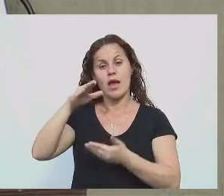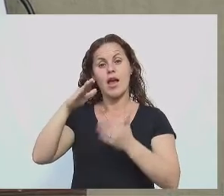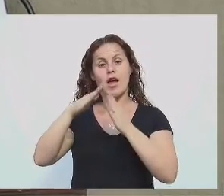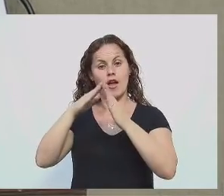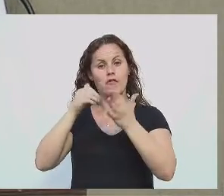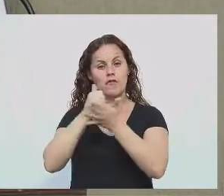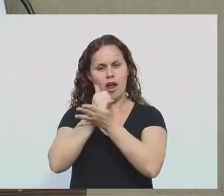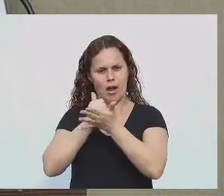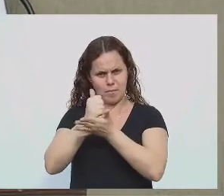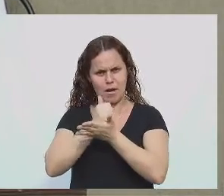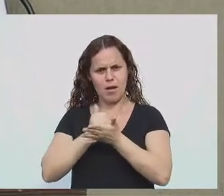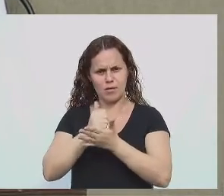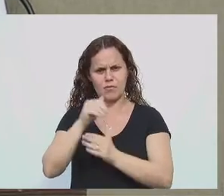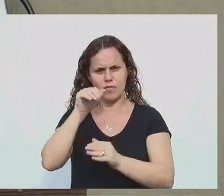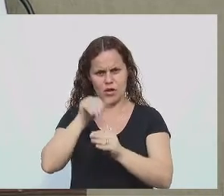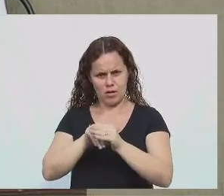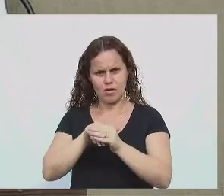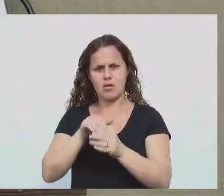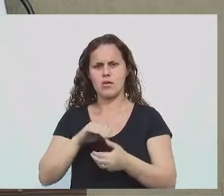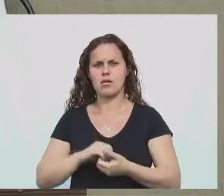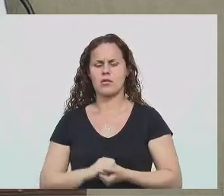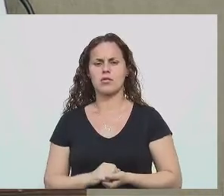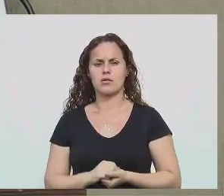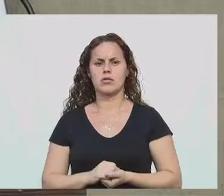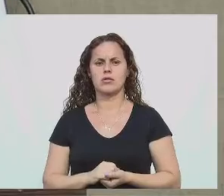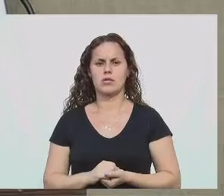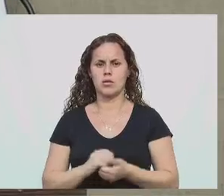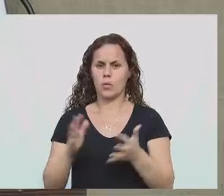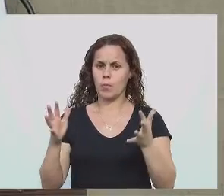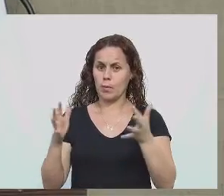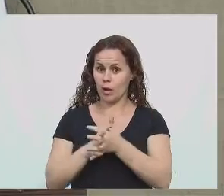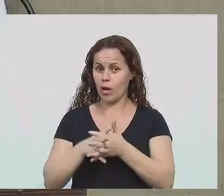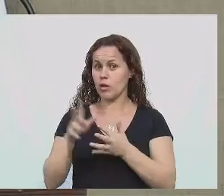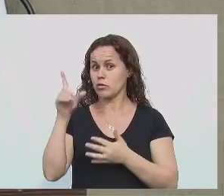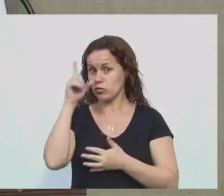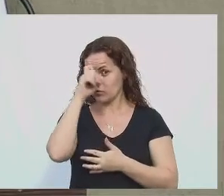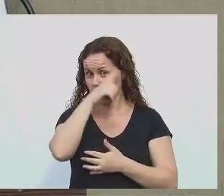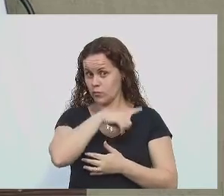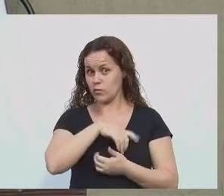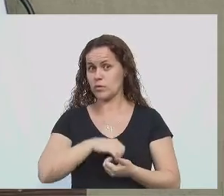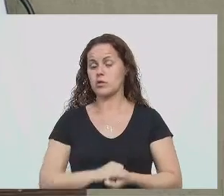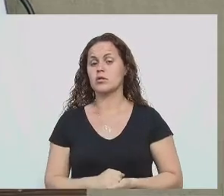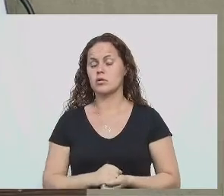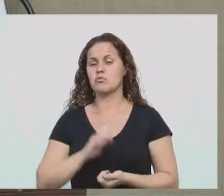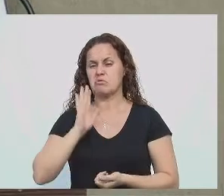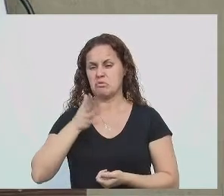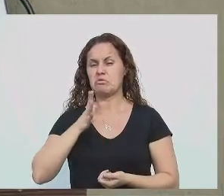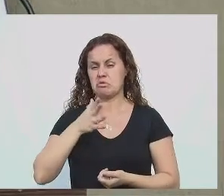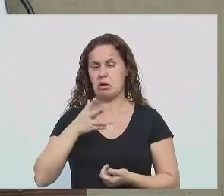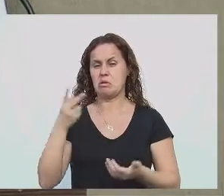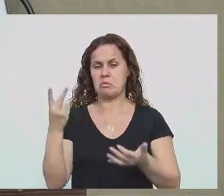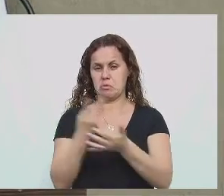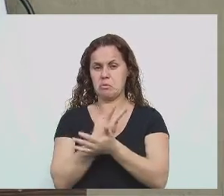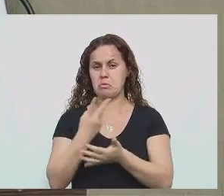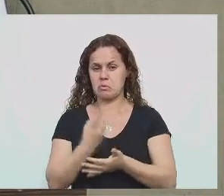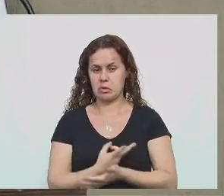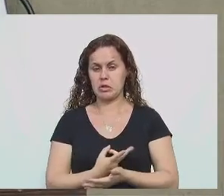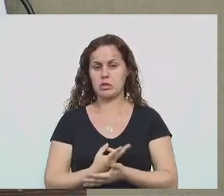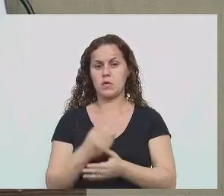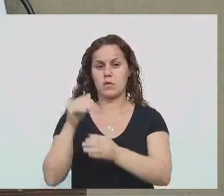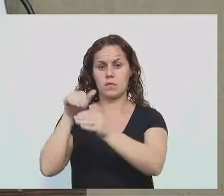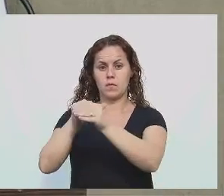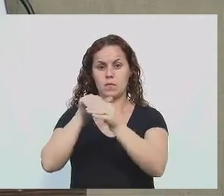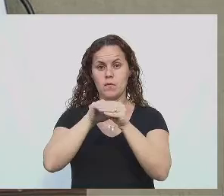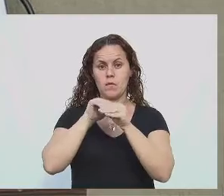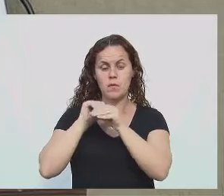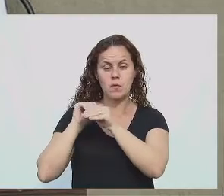Que foi uma campanha muito difícil, né, Sérgio? Foi bem complicado. Tivemos que lidar com muita corrupção, com muita compra de voto e